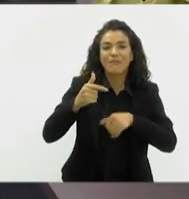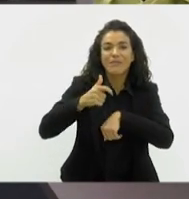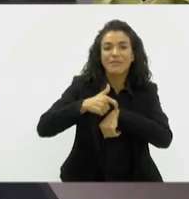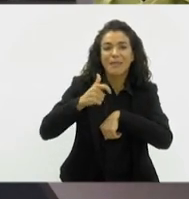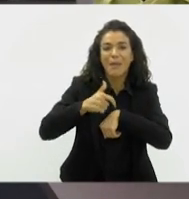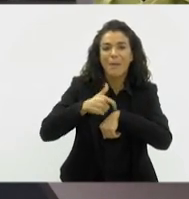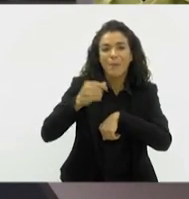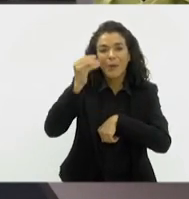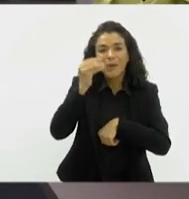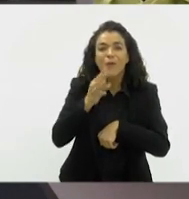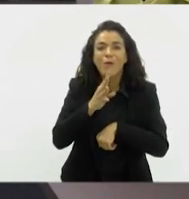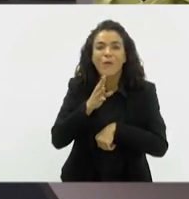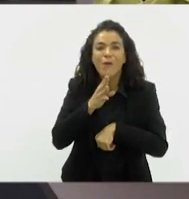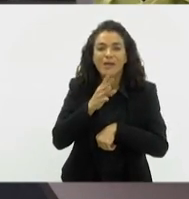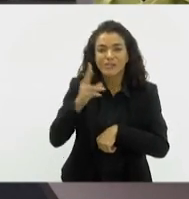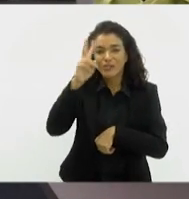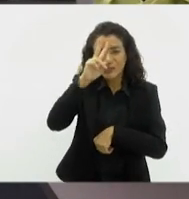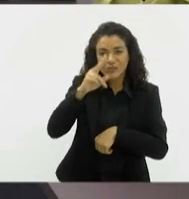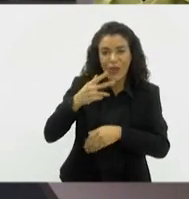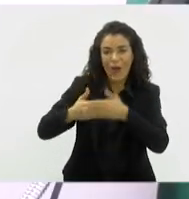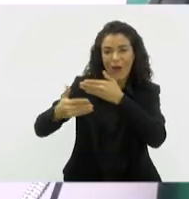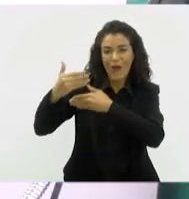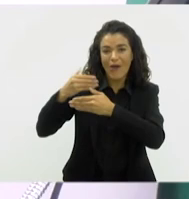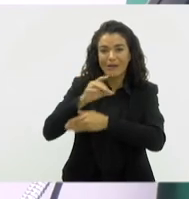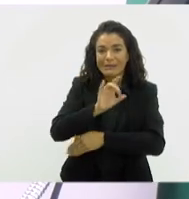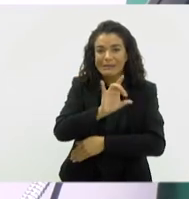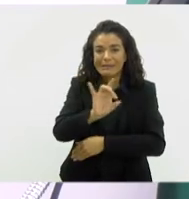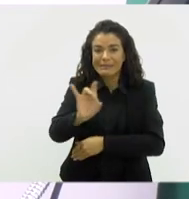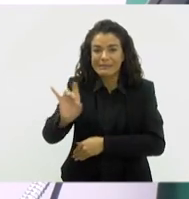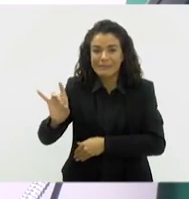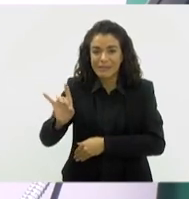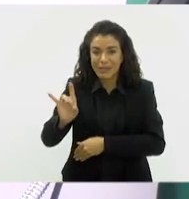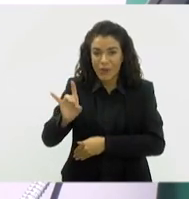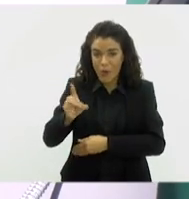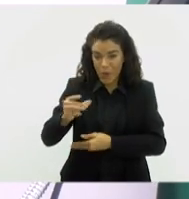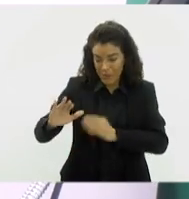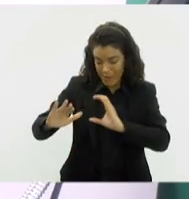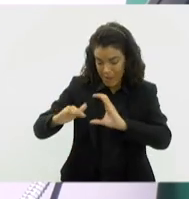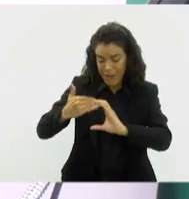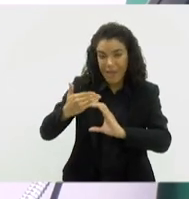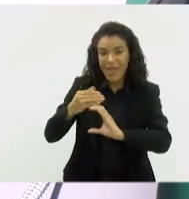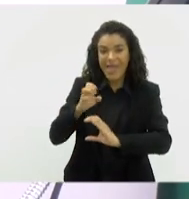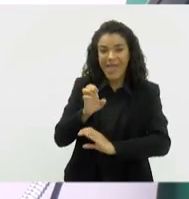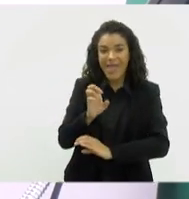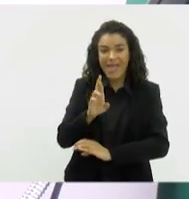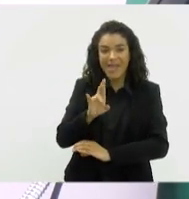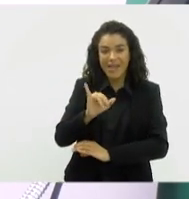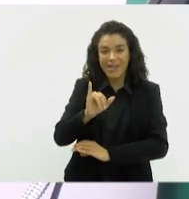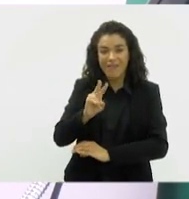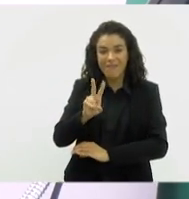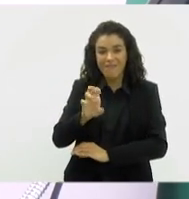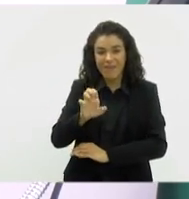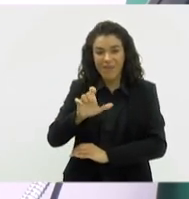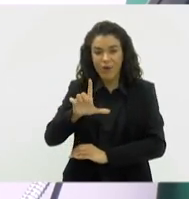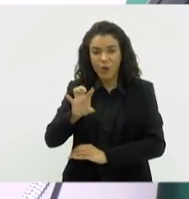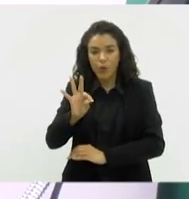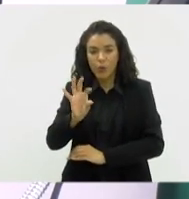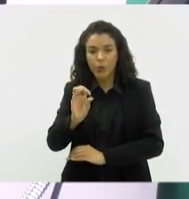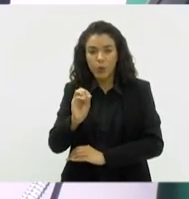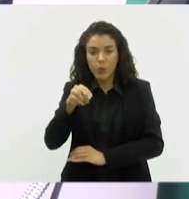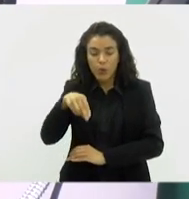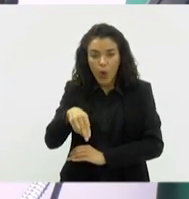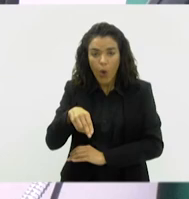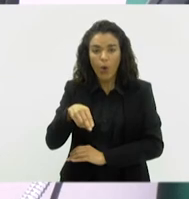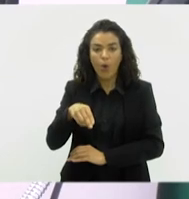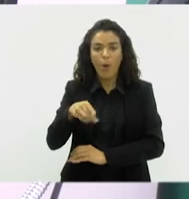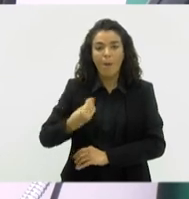história de vocês, a vida de vocês, o que aconteceu. O que chegou para mim aqui é que o Elivel participou de um roubo